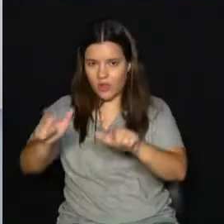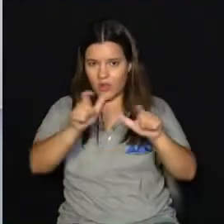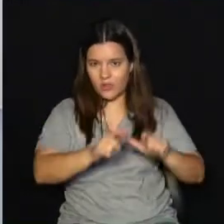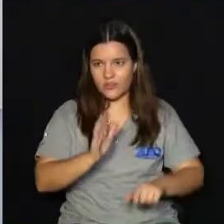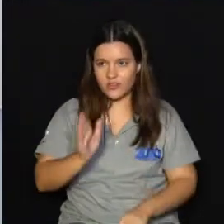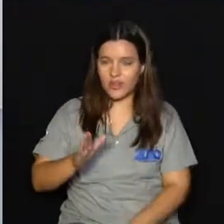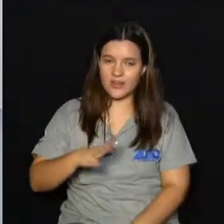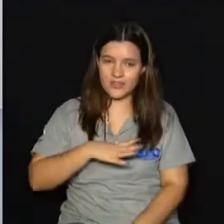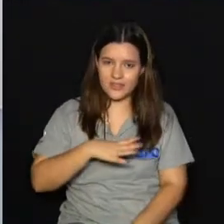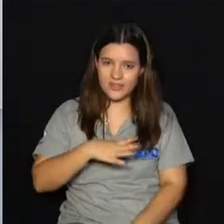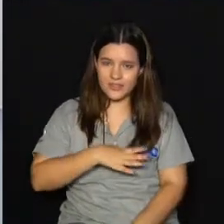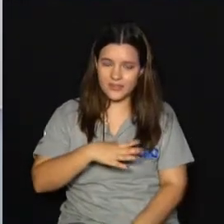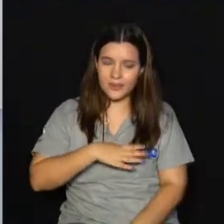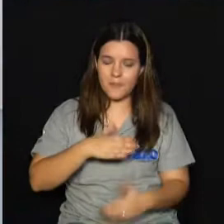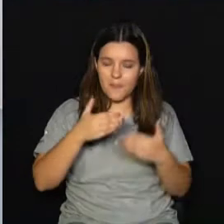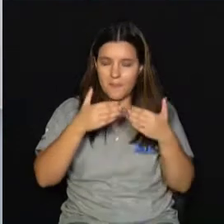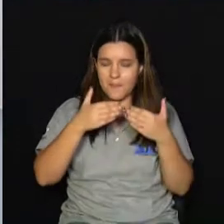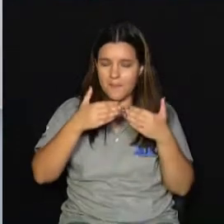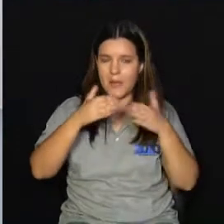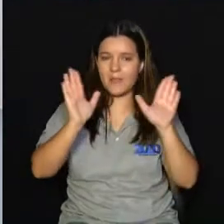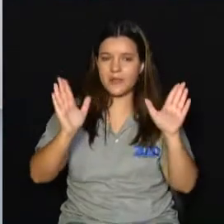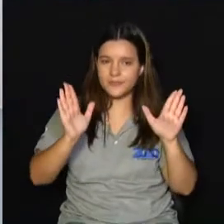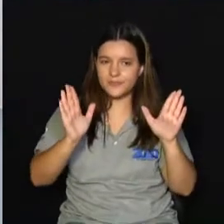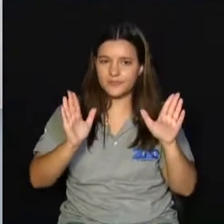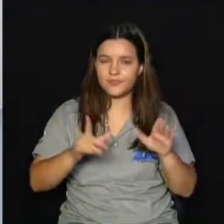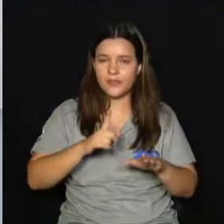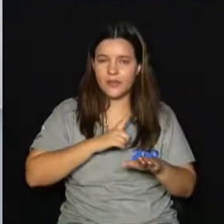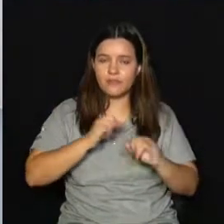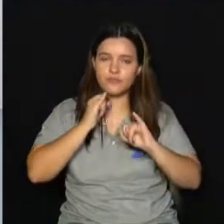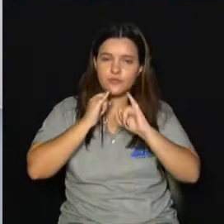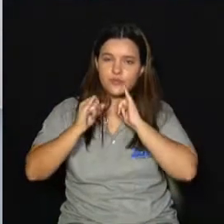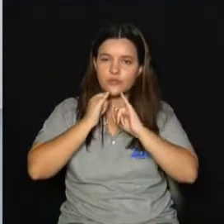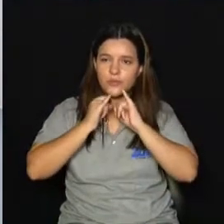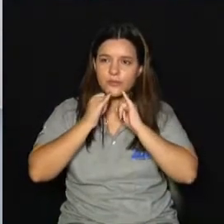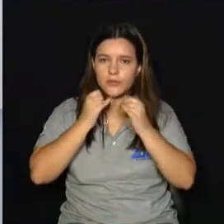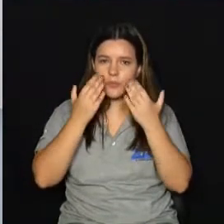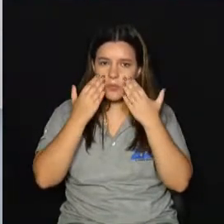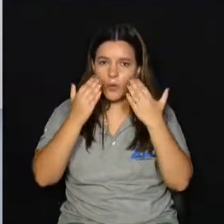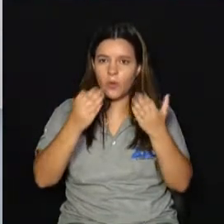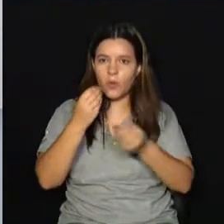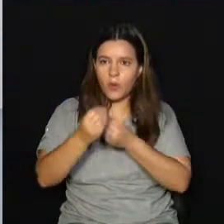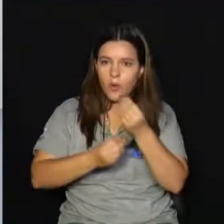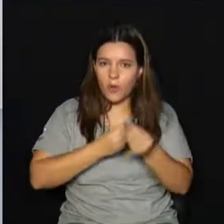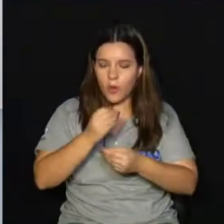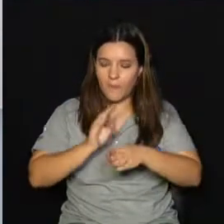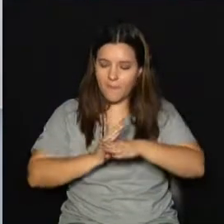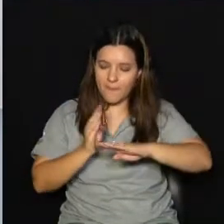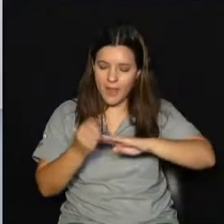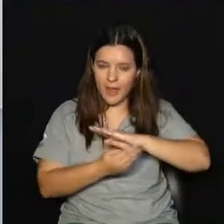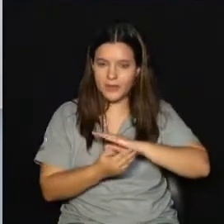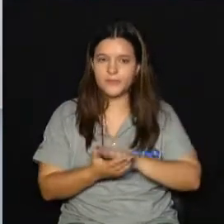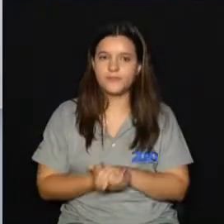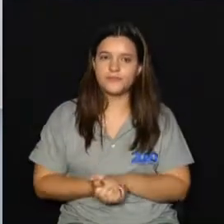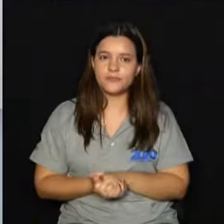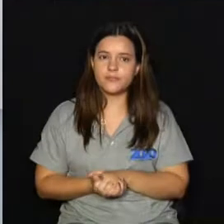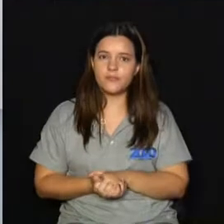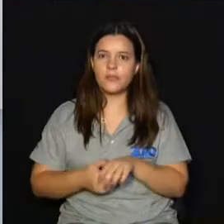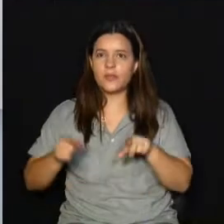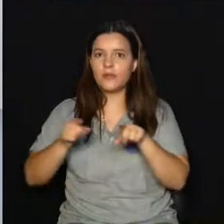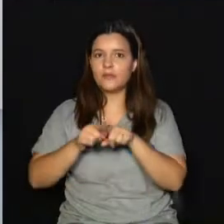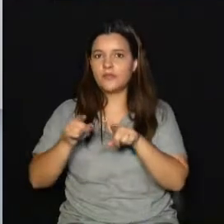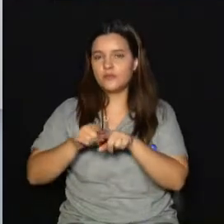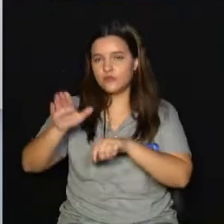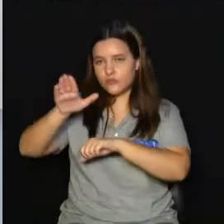nossa cidade, desde a abertura dos portões, trazendo também a movimentação lá no São Bernardo. Daqui a pouco eu vou acionar o